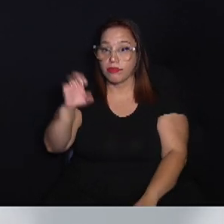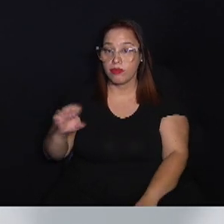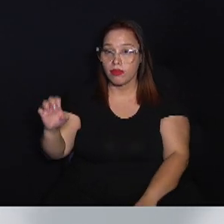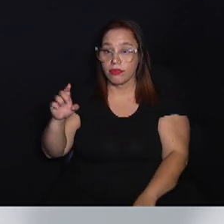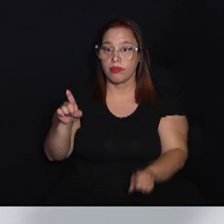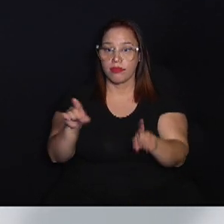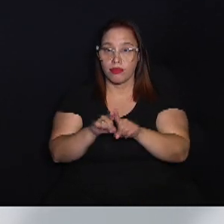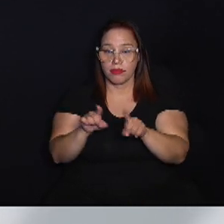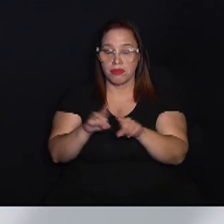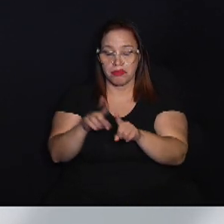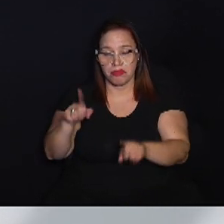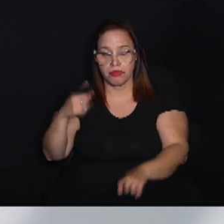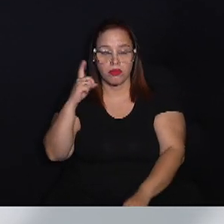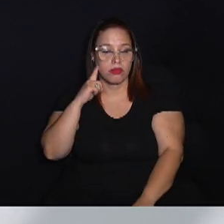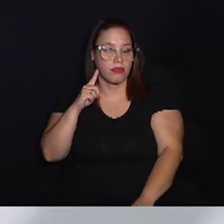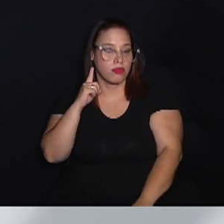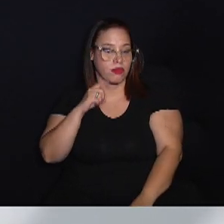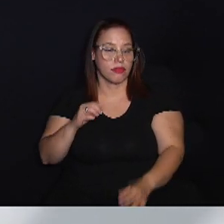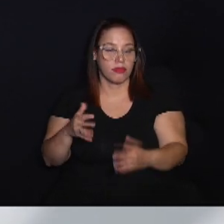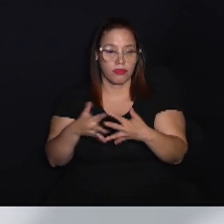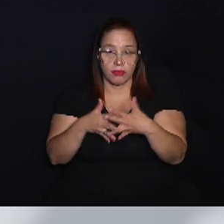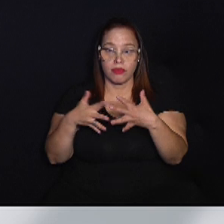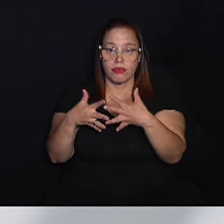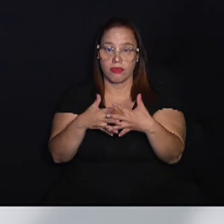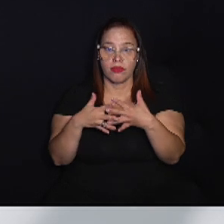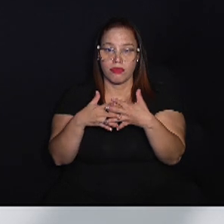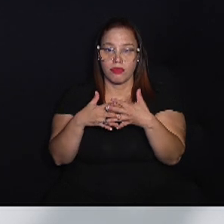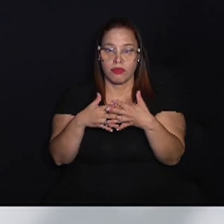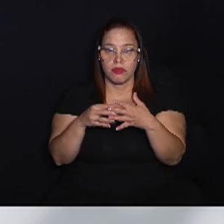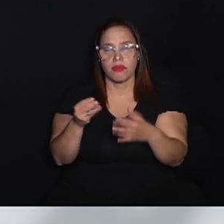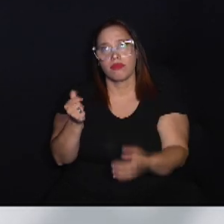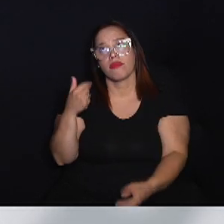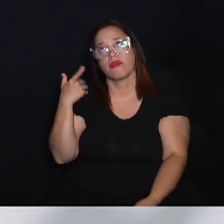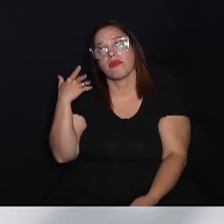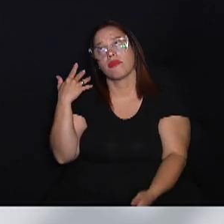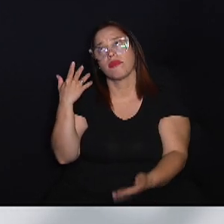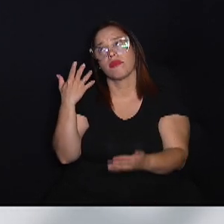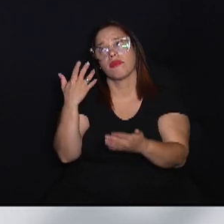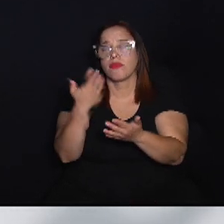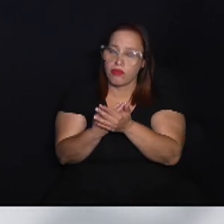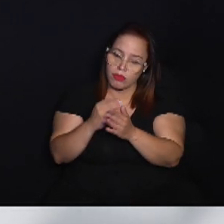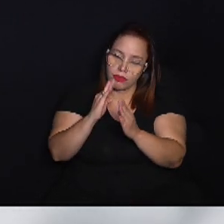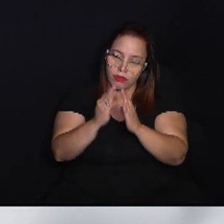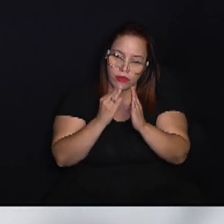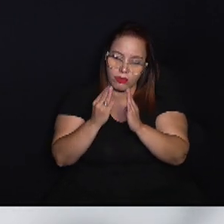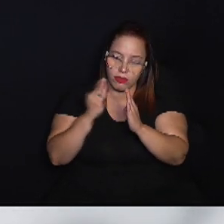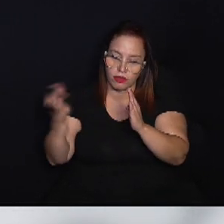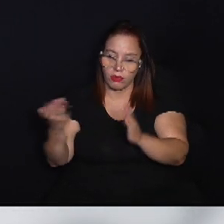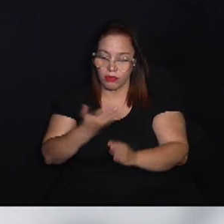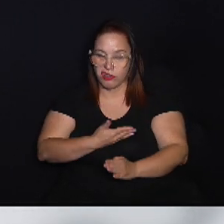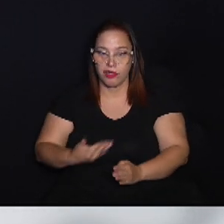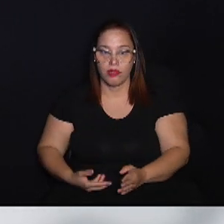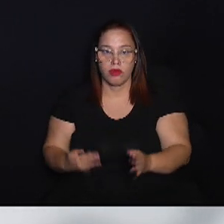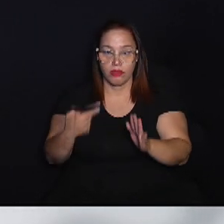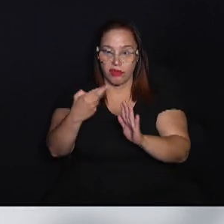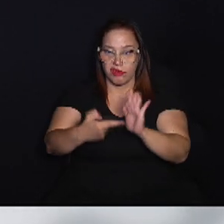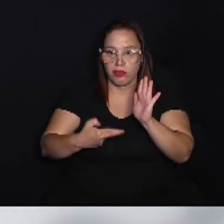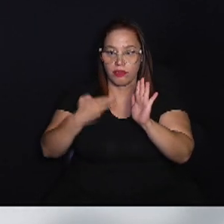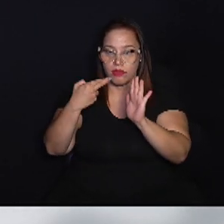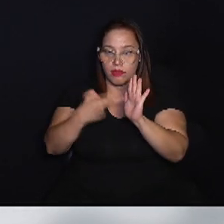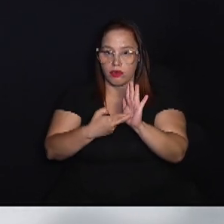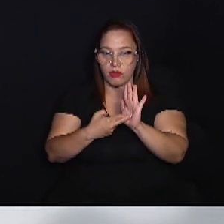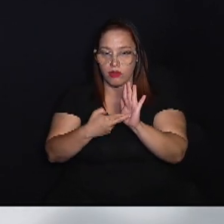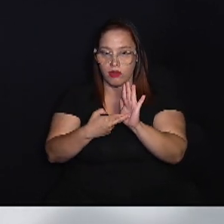Europa e depois nos Estados Unidos. Desde esse período, as bibliotecas públicas passaram a representar um senso